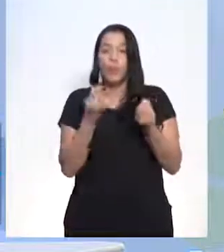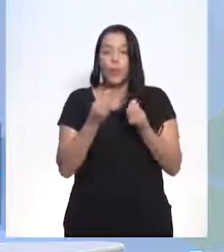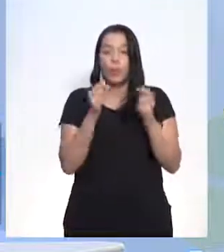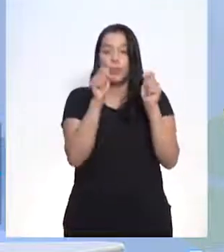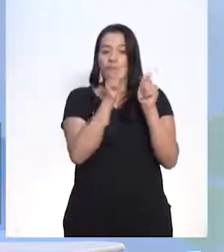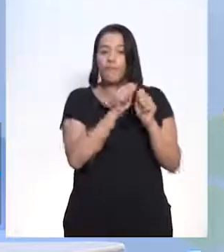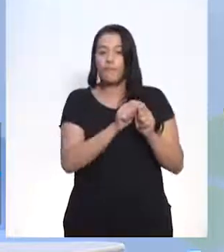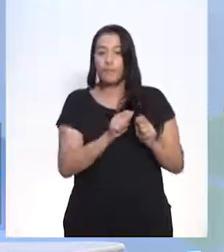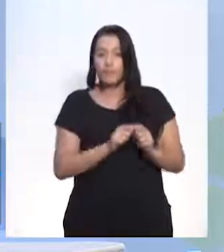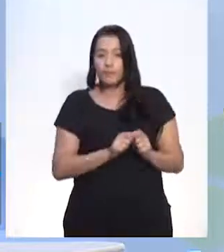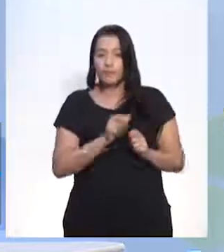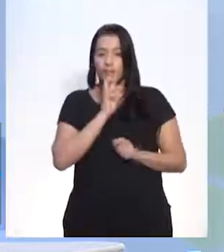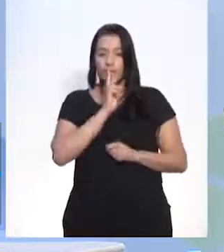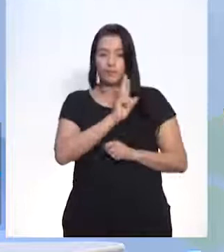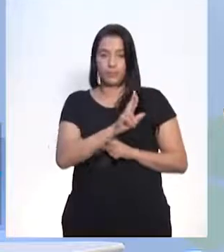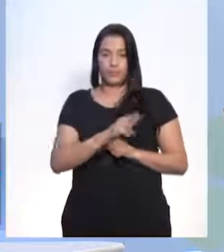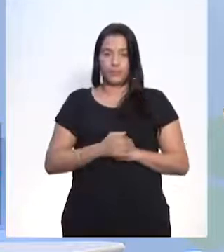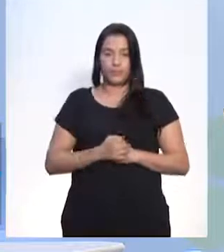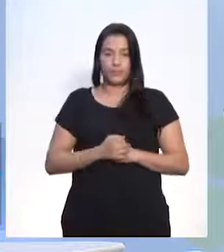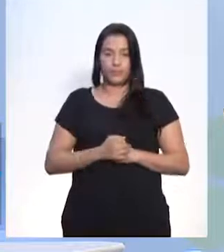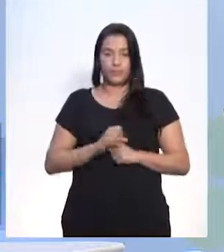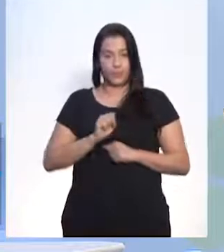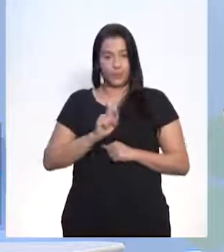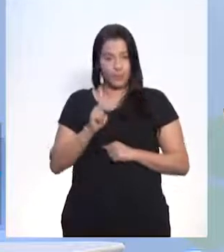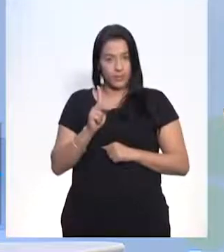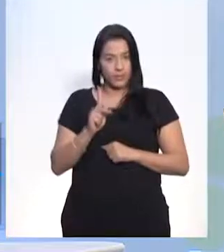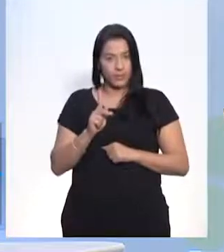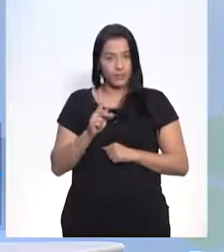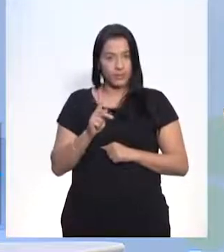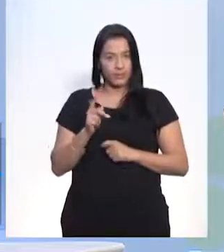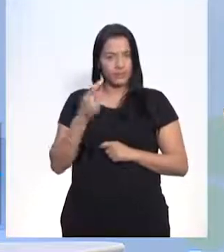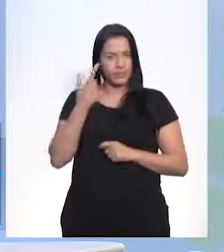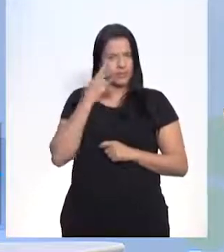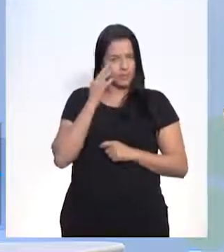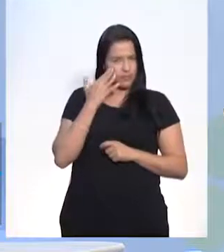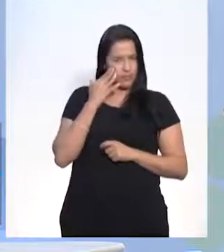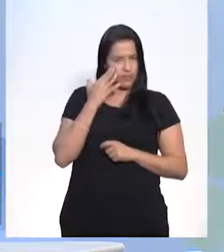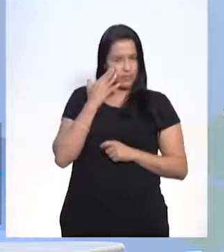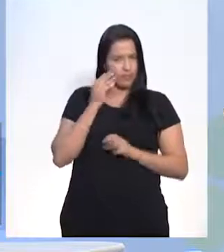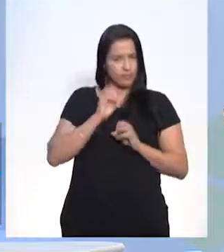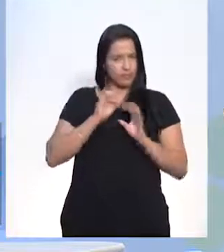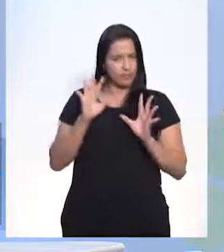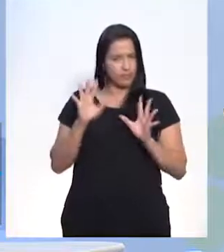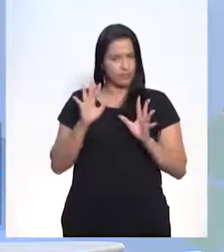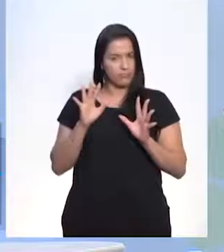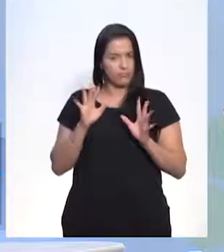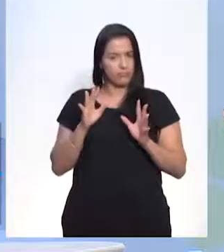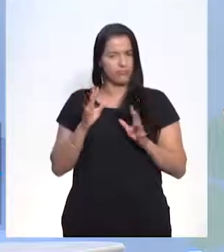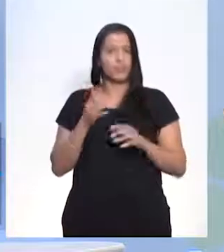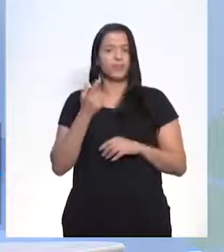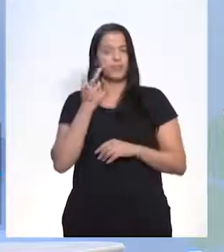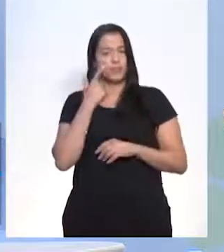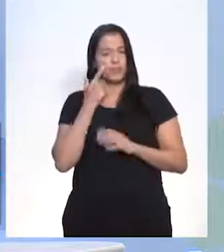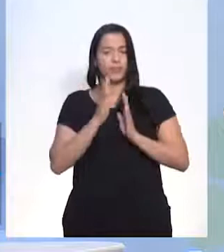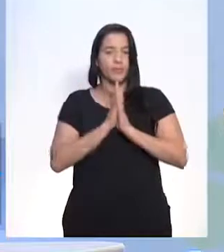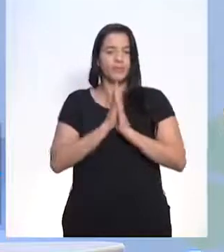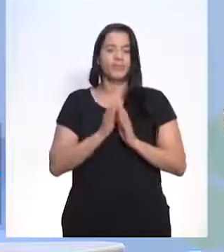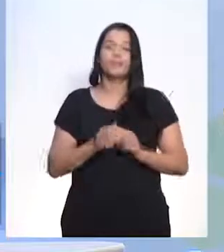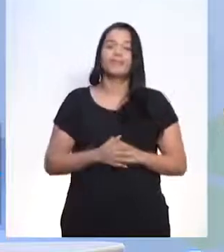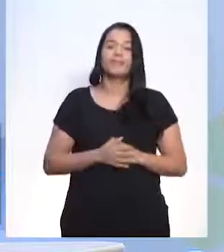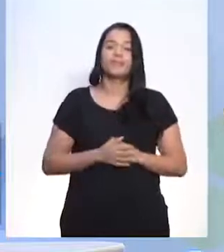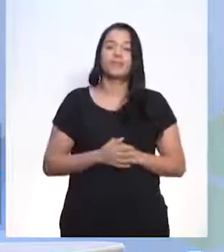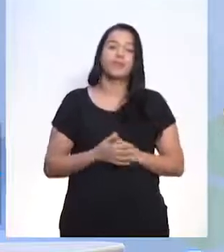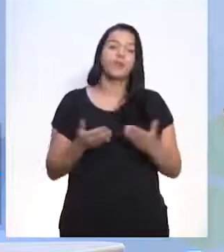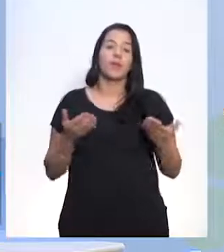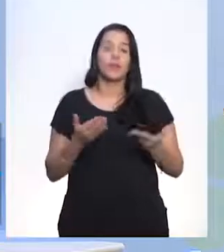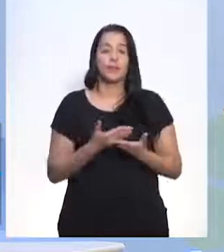você pode utilizar. Certinho? Será que você entendeu isso que eu estou te falando? Espero que sim, porque agora